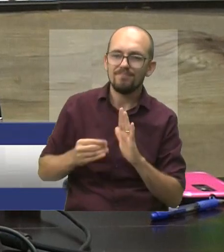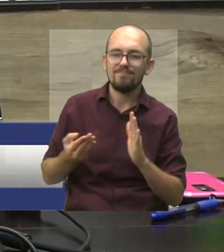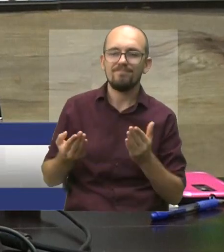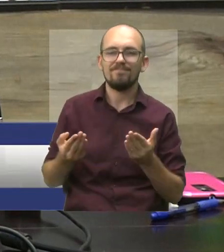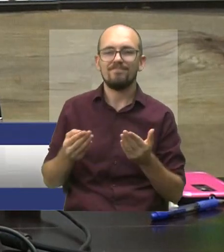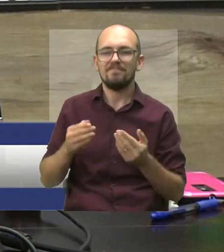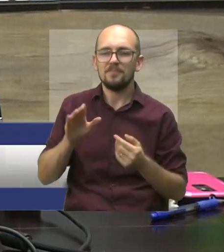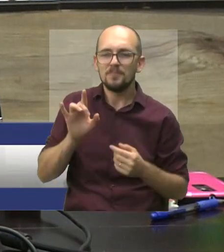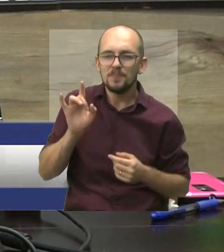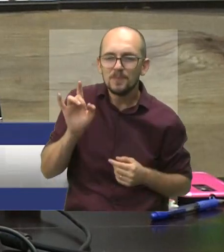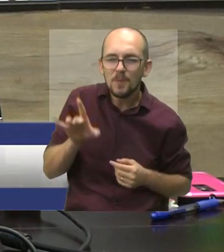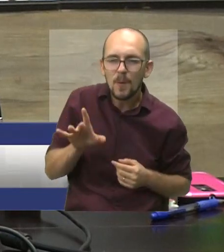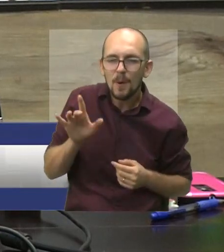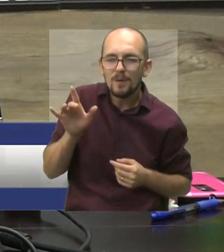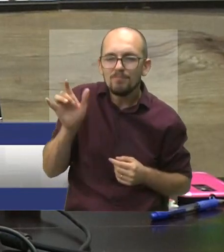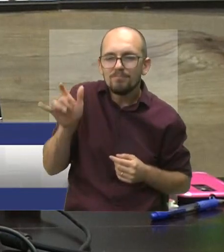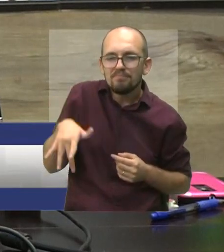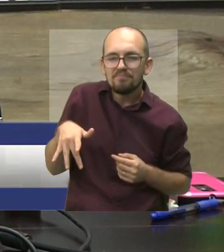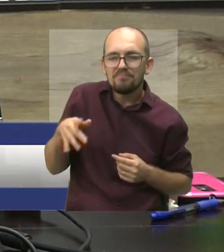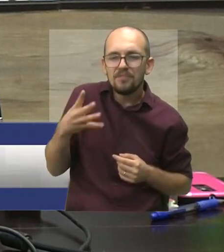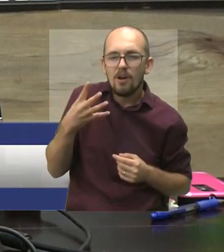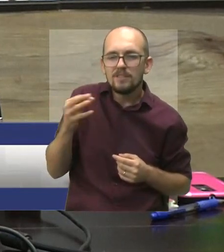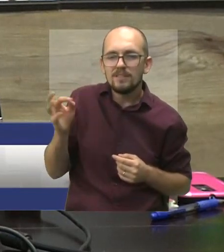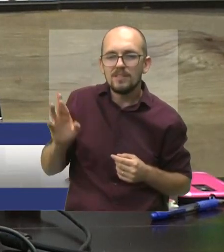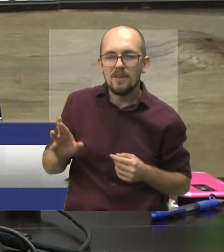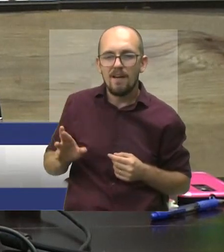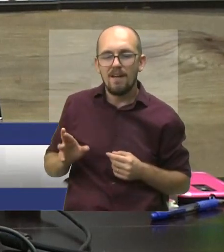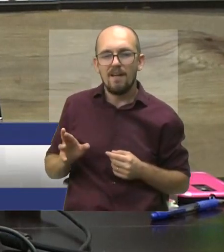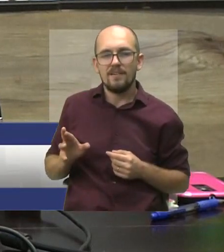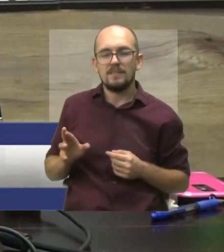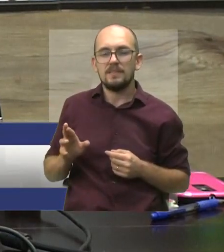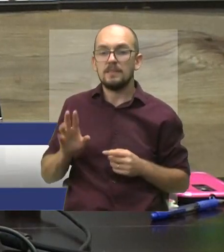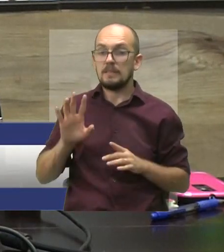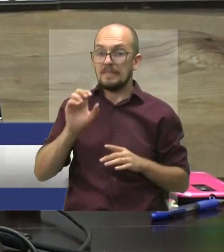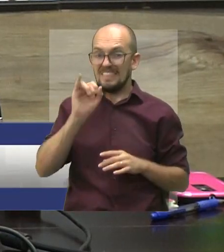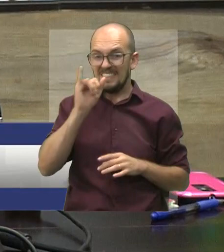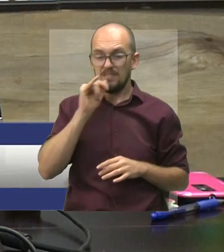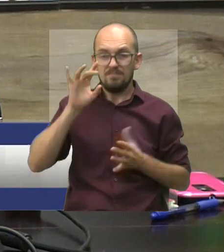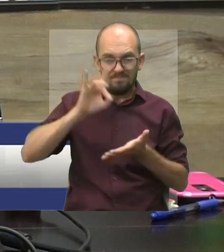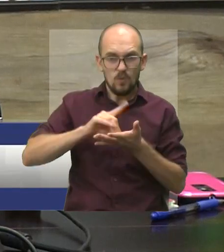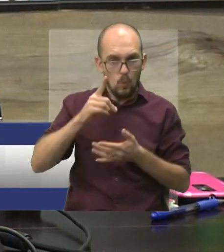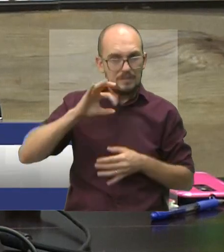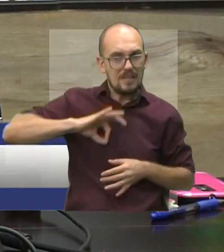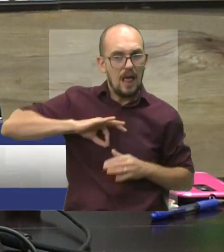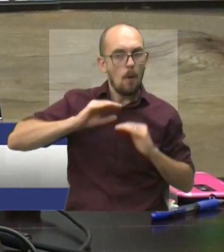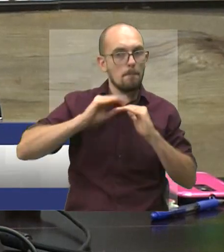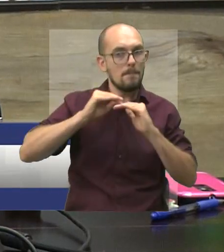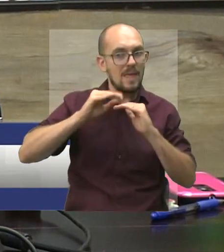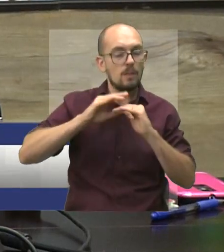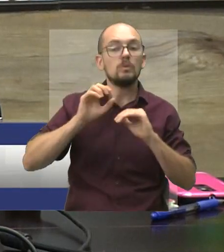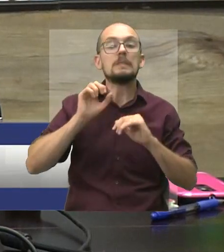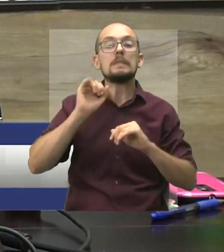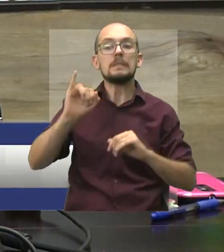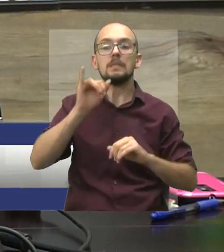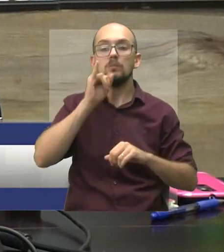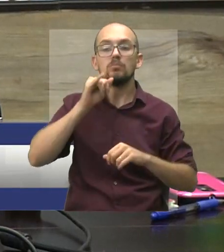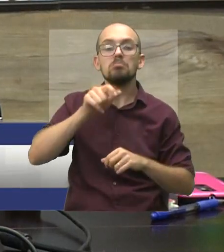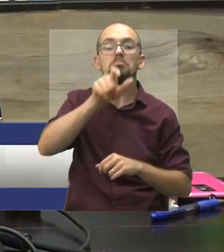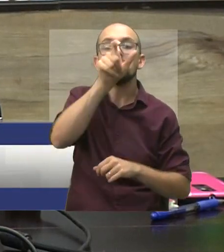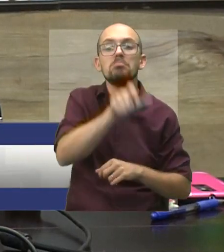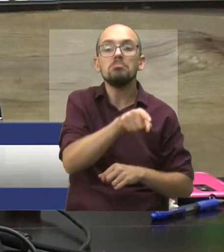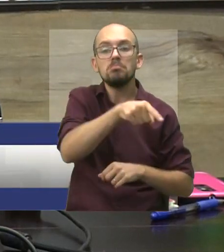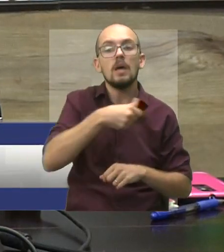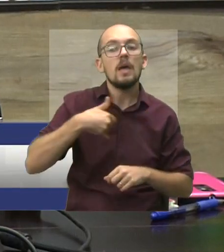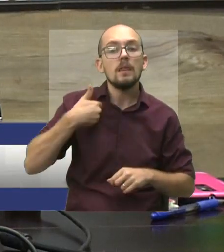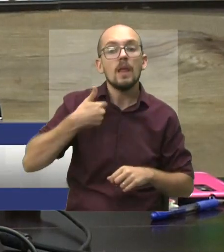só vai ter direito ao benefício de um salário mínimo se o idoso pedir esse benefício assistencial